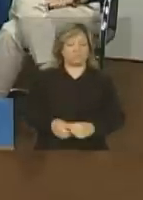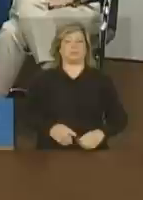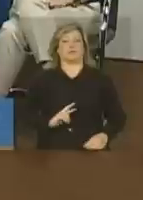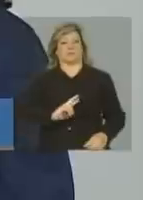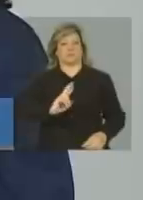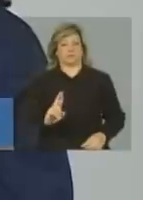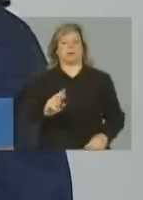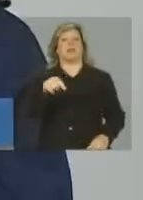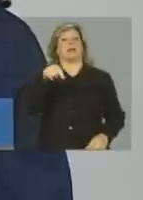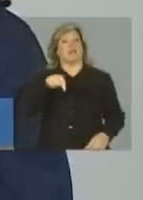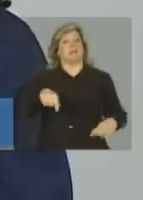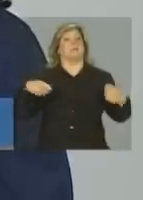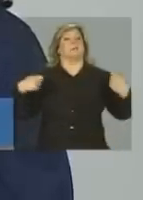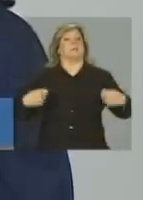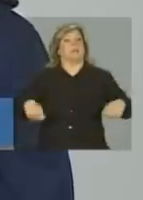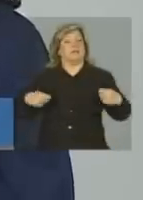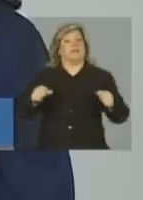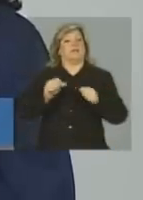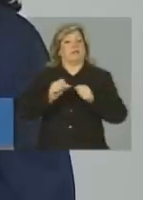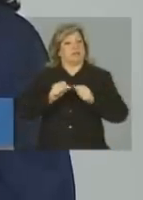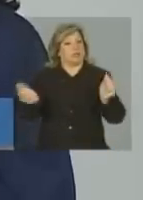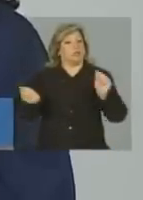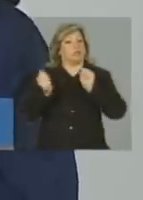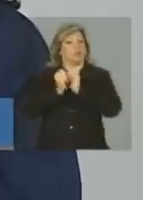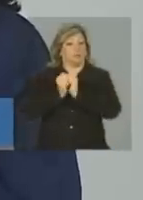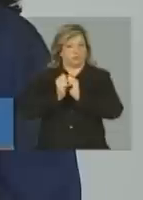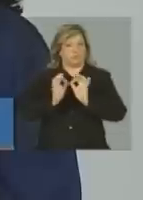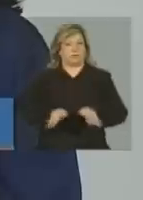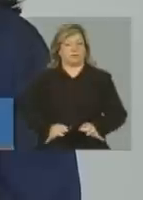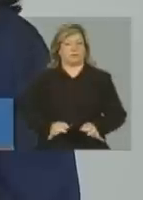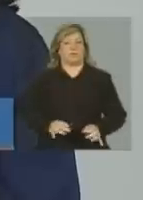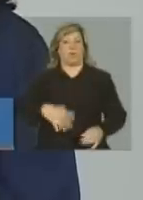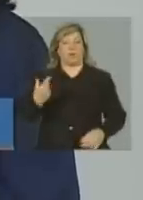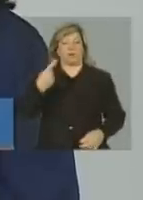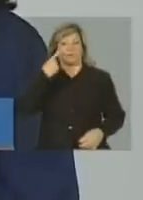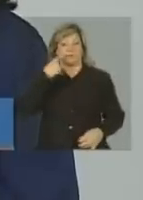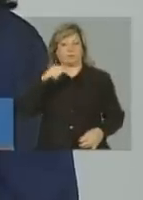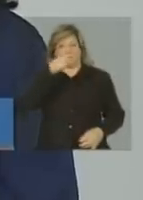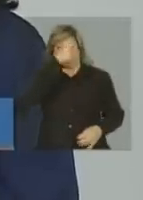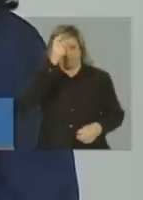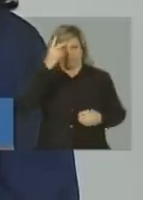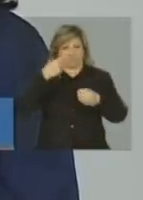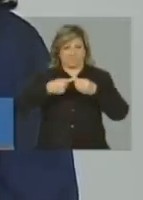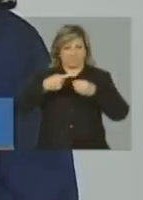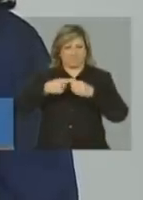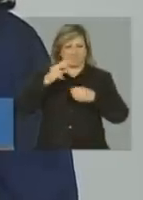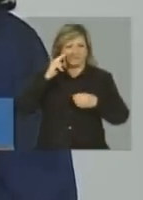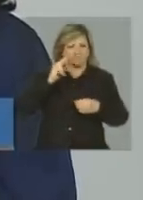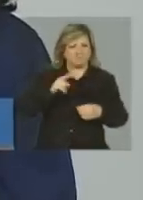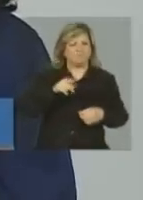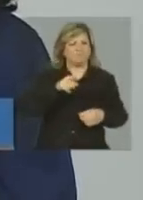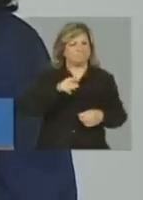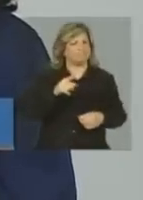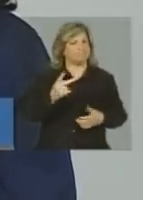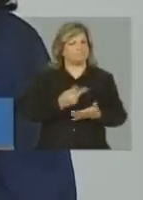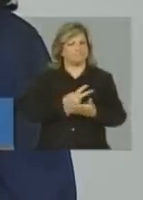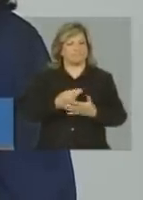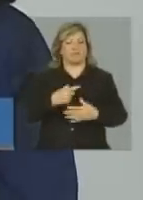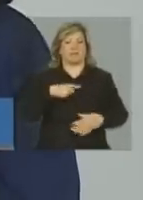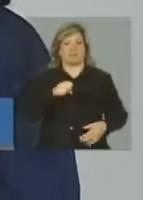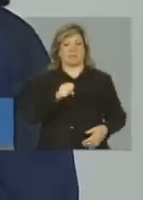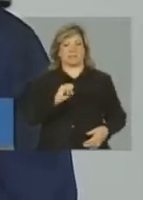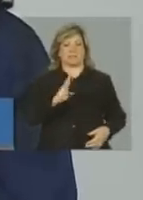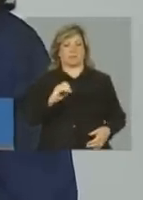fundamental que isso seja feito em conjunto, tá? A partir do momento que o município identifica essa situação, ele, pelo SIBEC, que é o